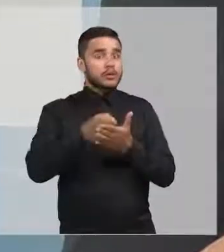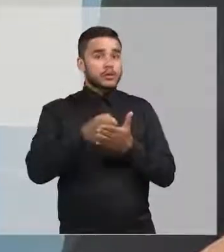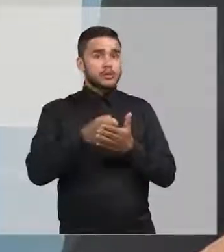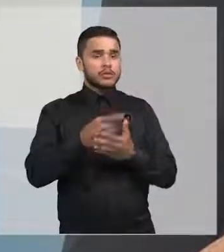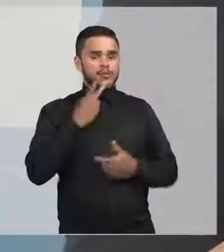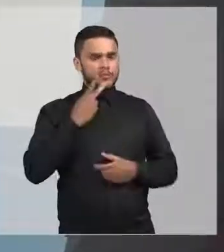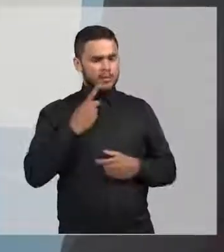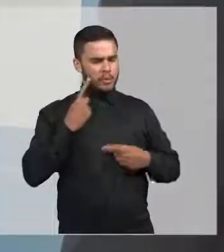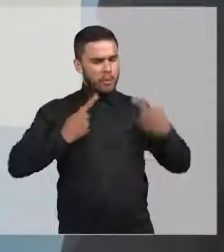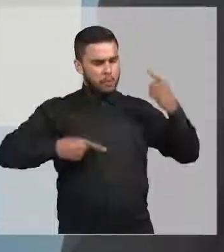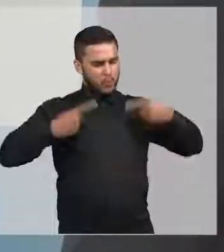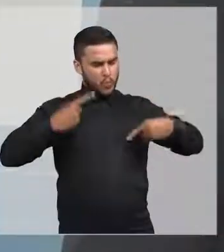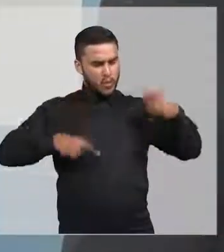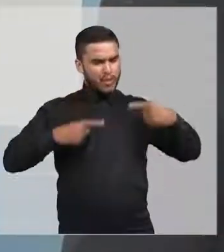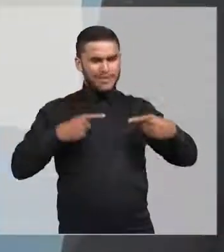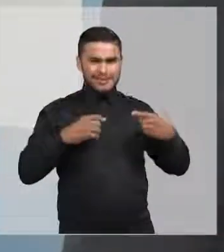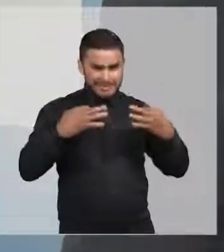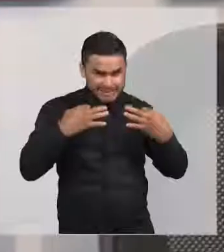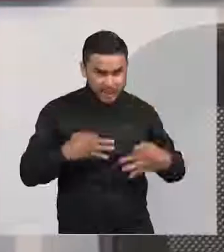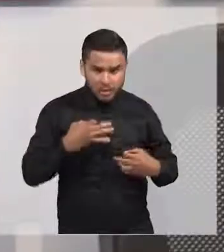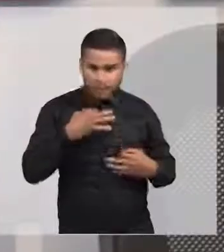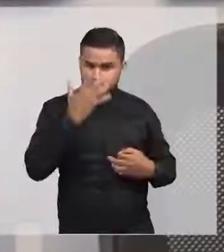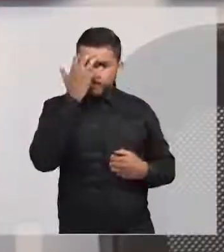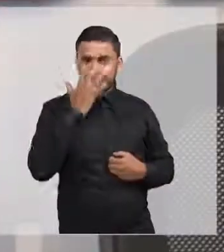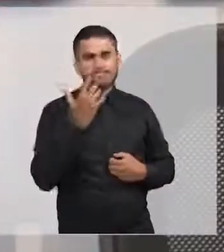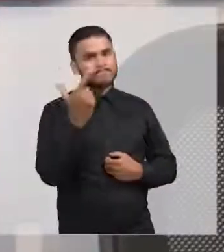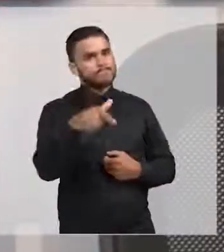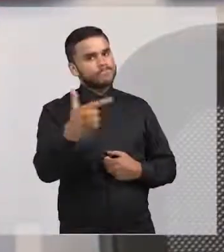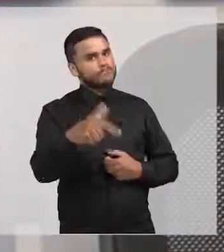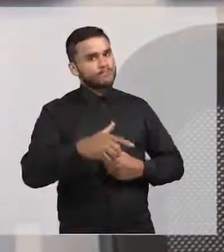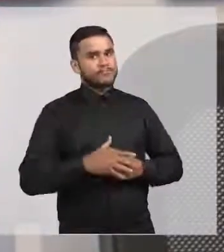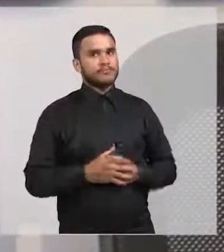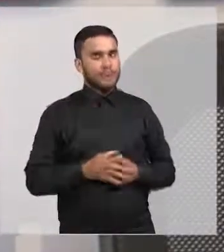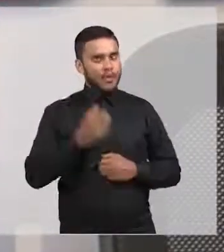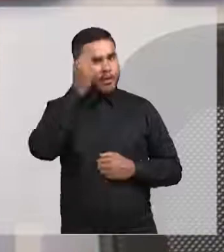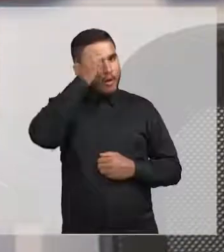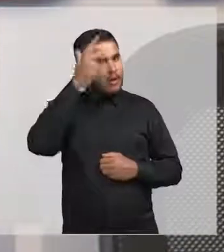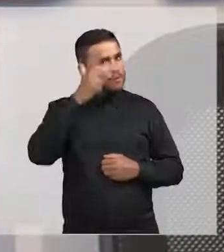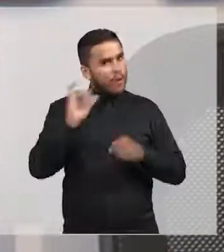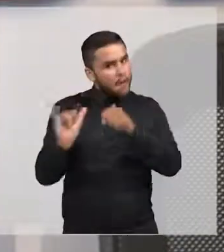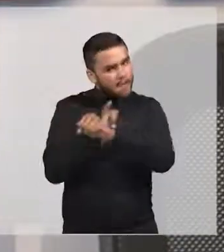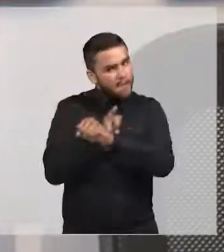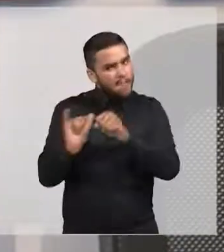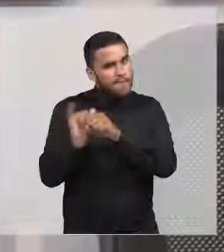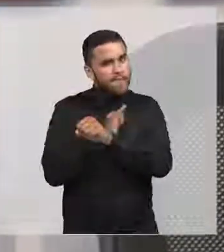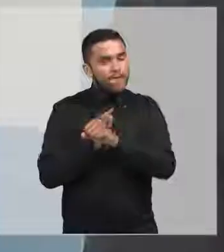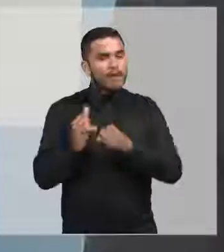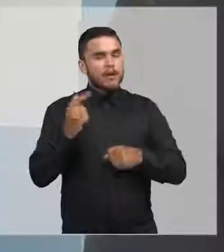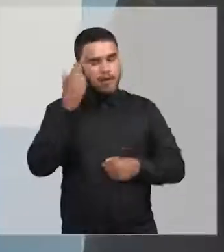espécie de uma armação para prender o Lula para ele virar ministro. Como está dizendo aqui o The Economist.